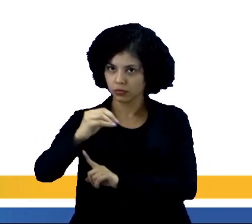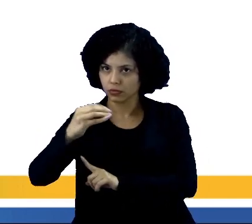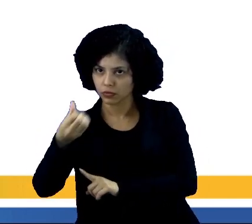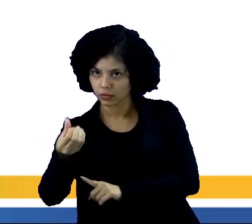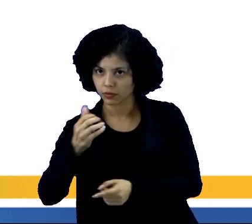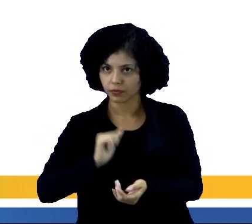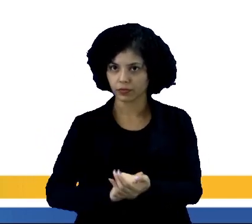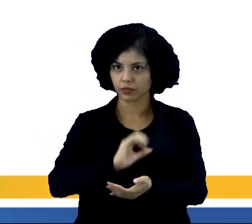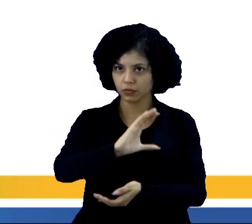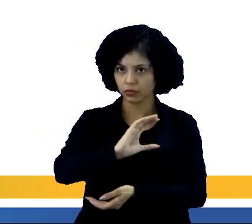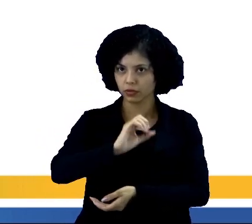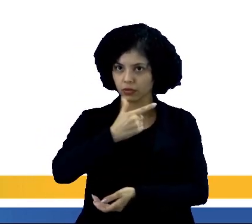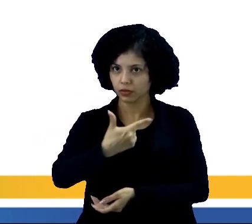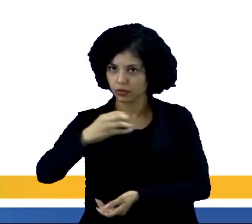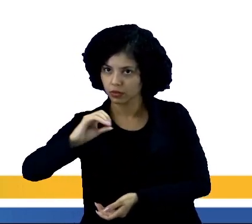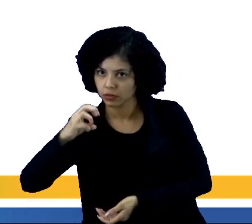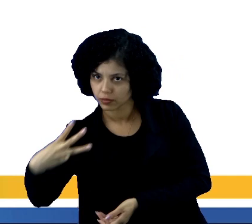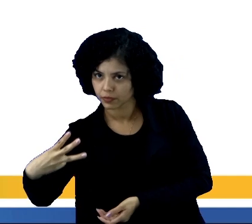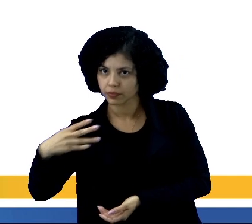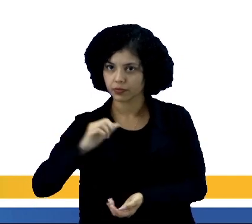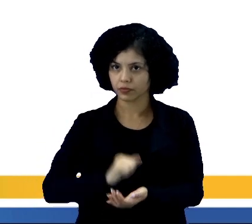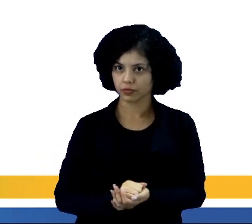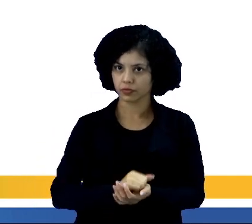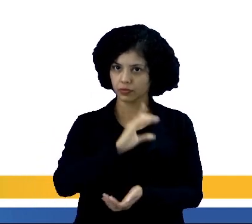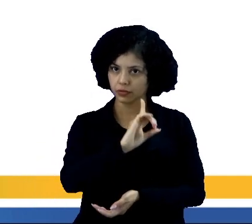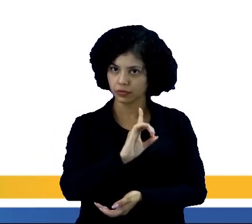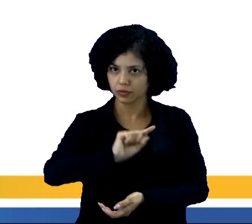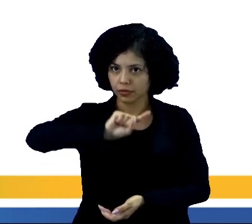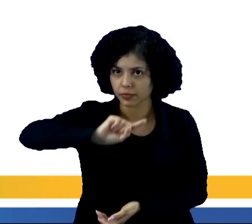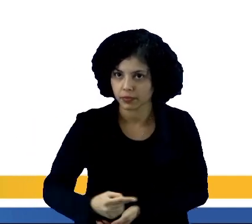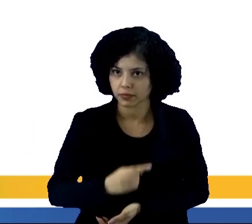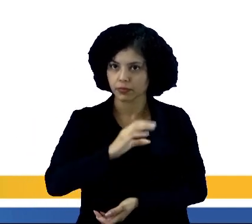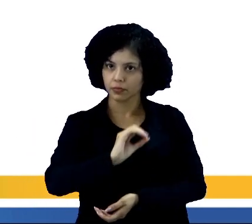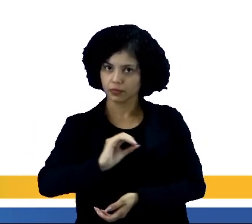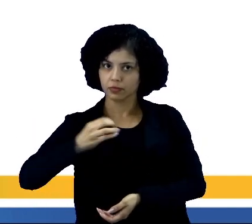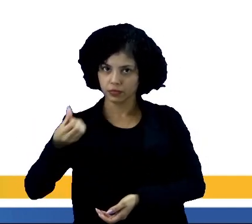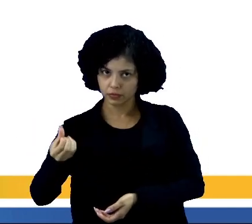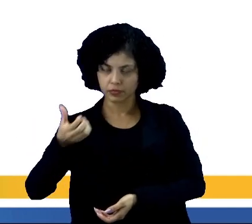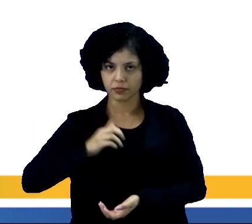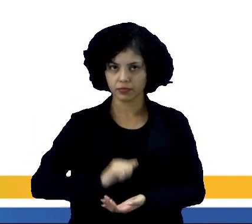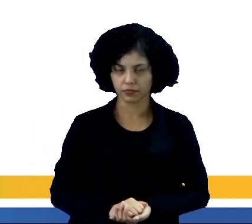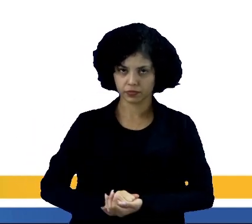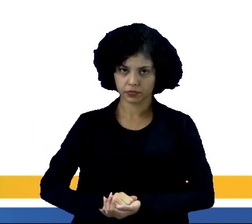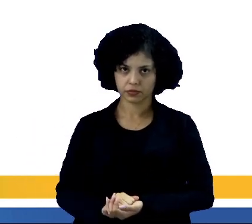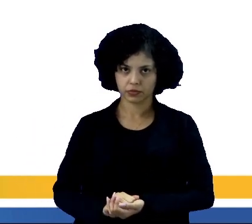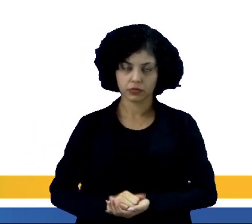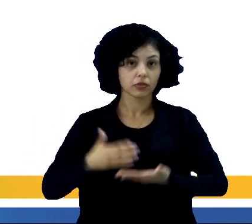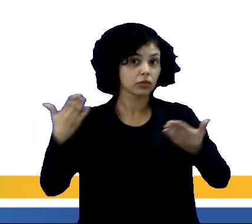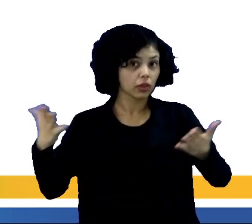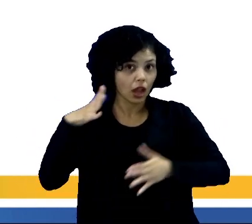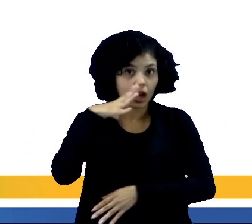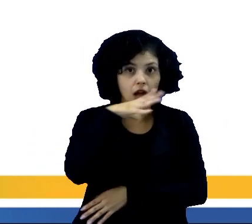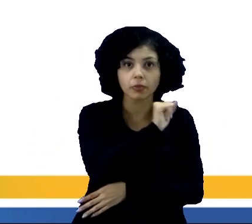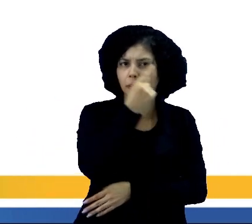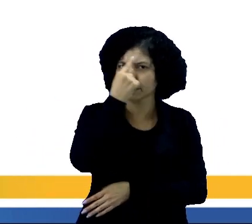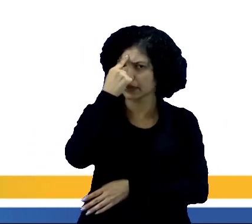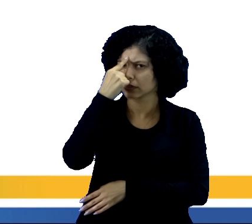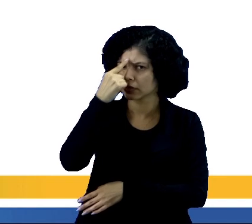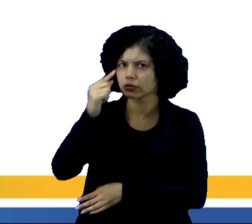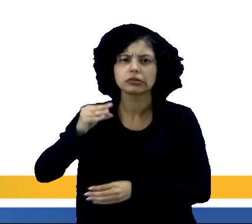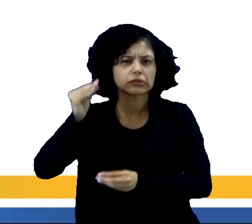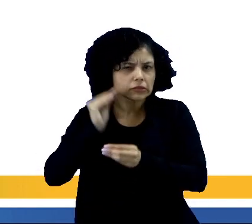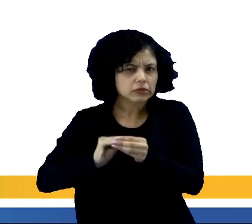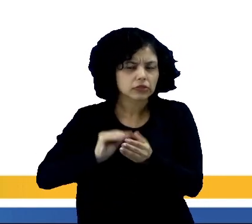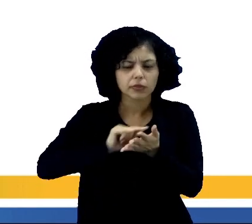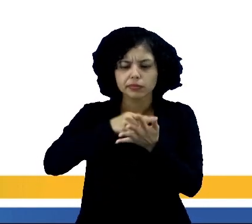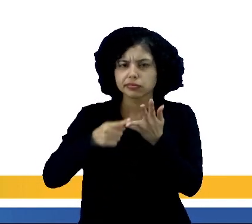B, 206 ossos. Alternativa C, 203. E alternativa D, 1.006 ossos. Rápido, pensa, tenta